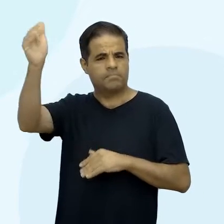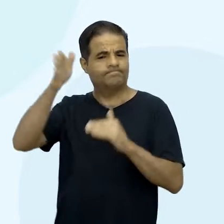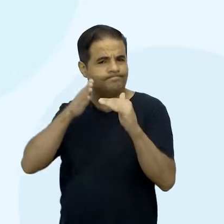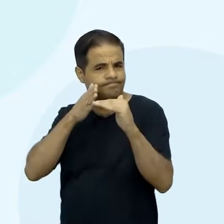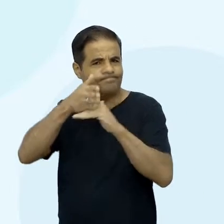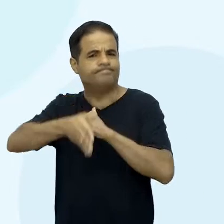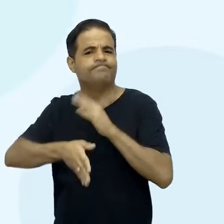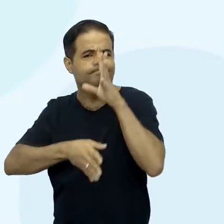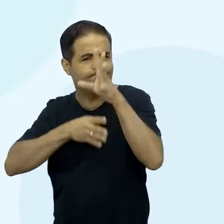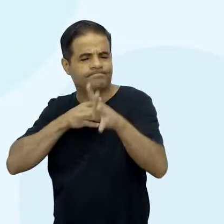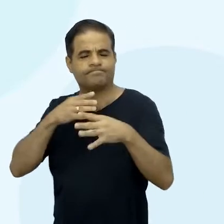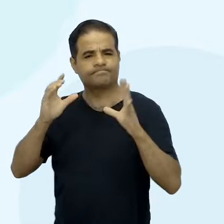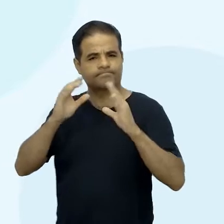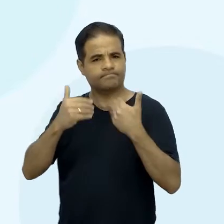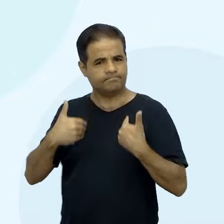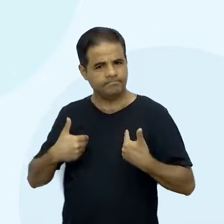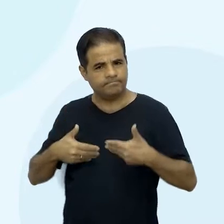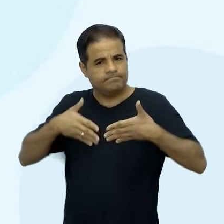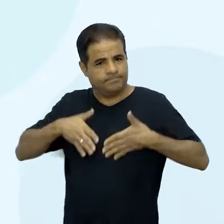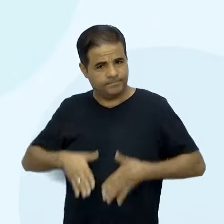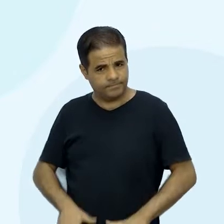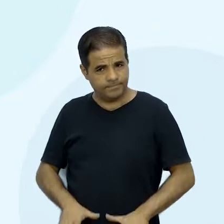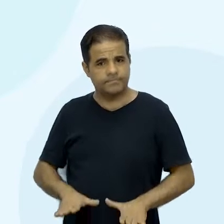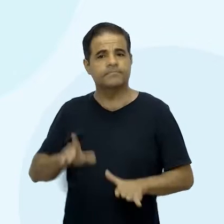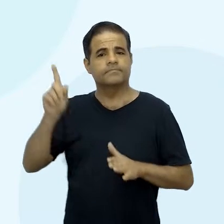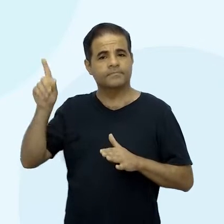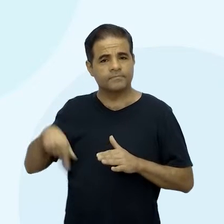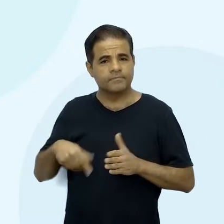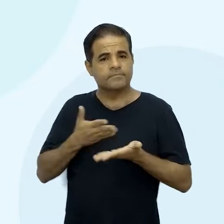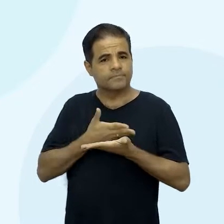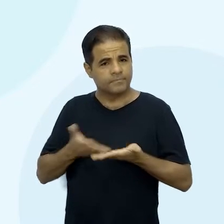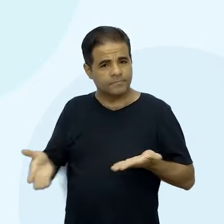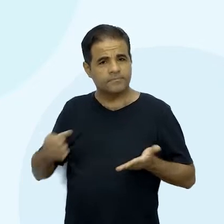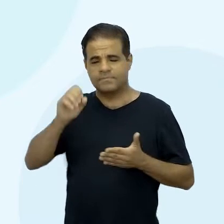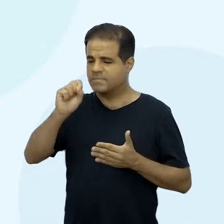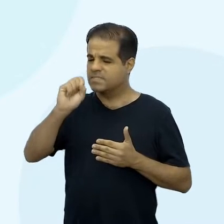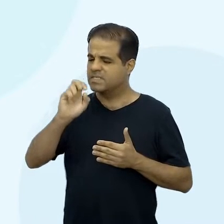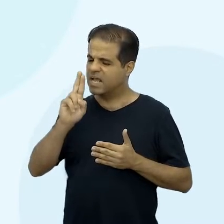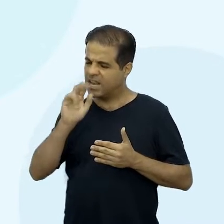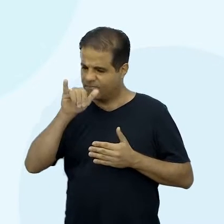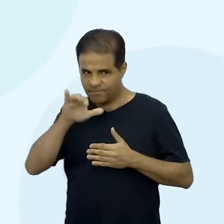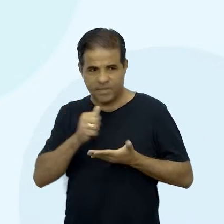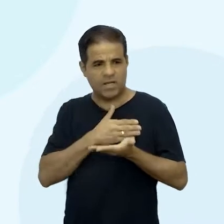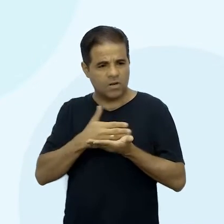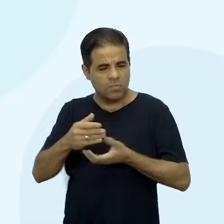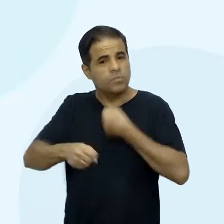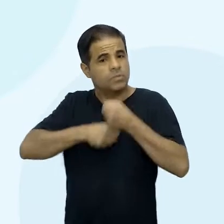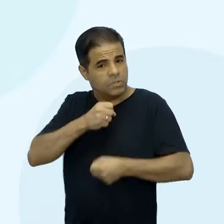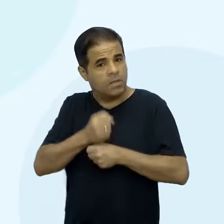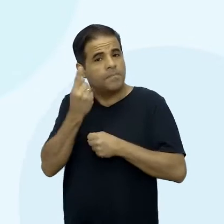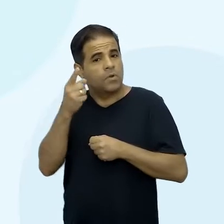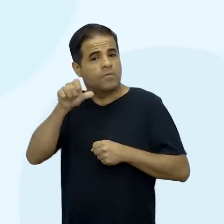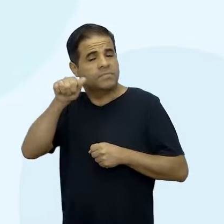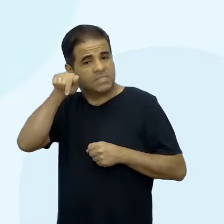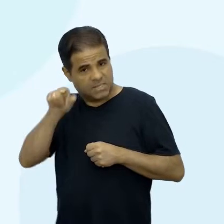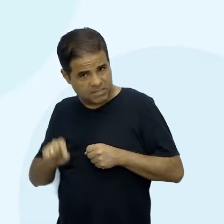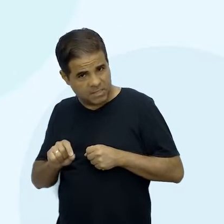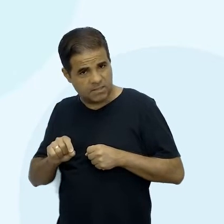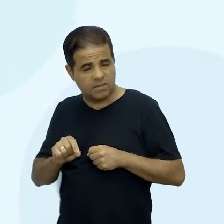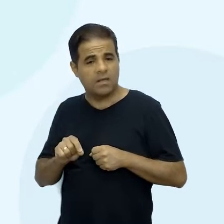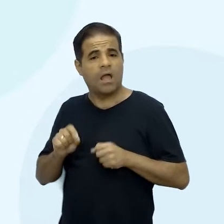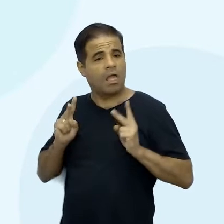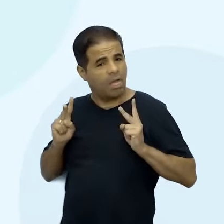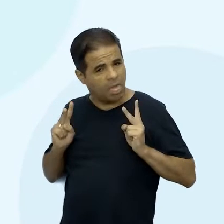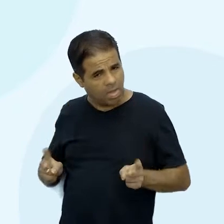envolventes artistas. Ela é nascida na Sérvia, é uma artista performática que iniciou sua carreira no início da década de 70 e